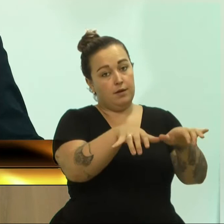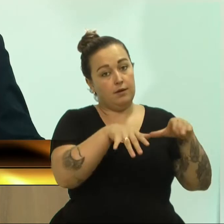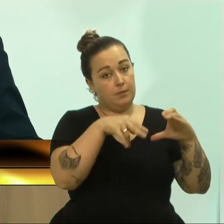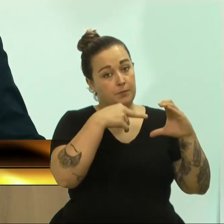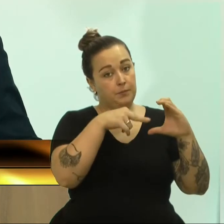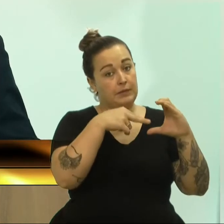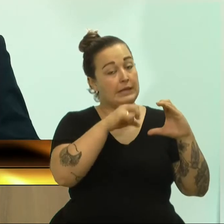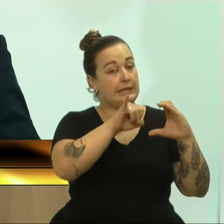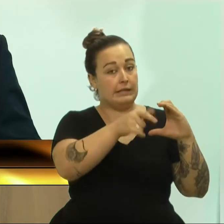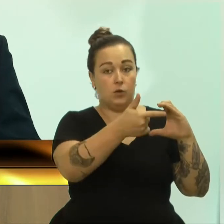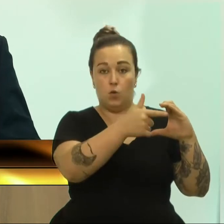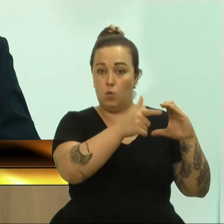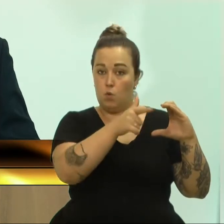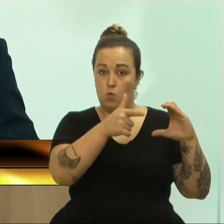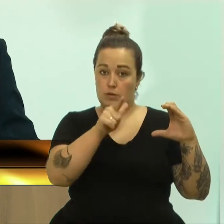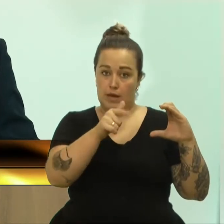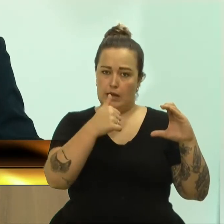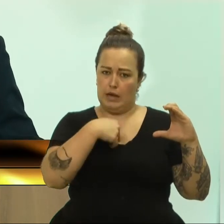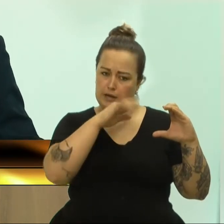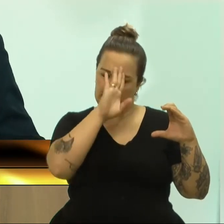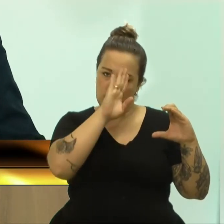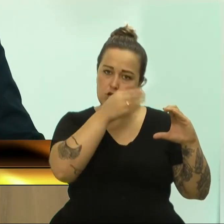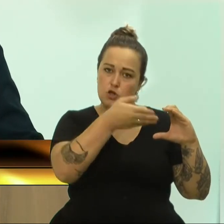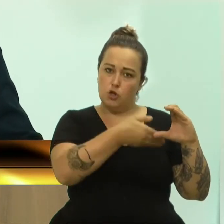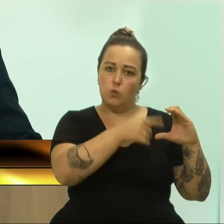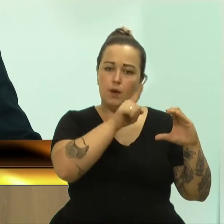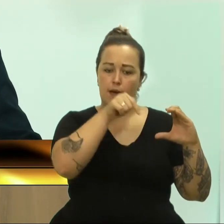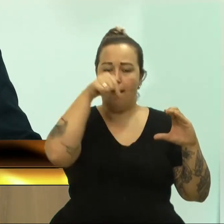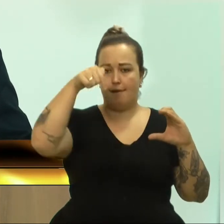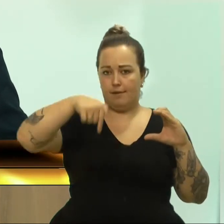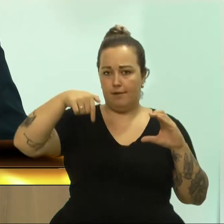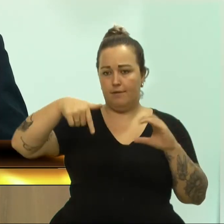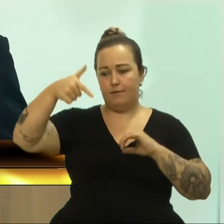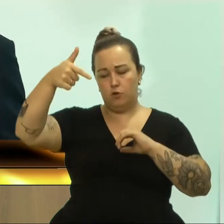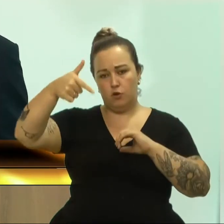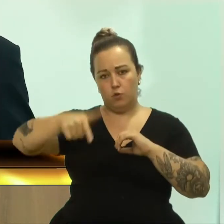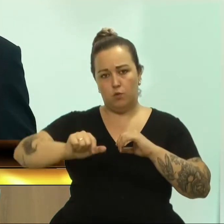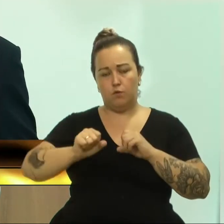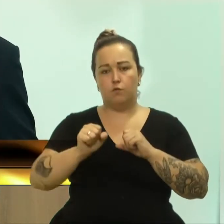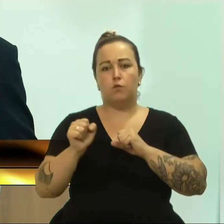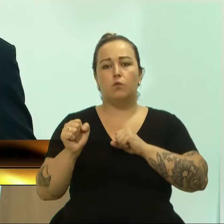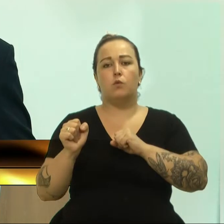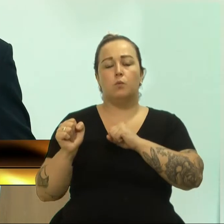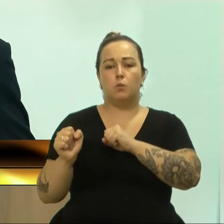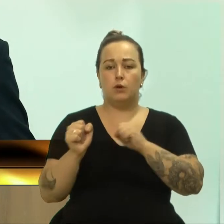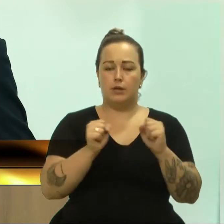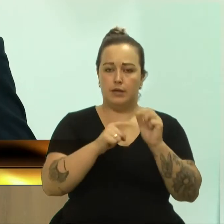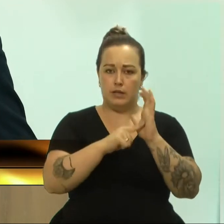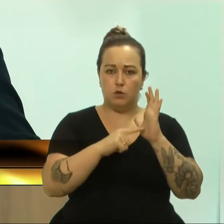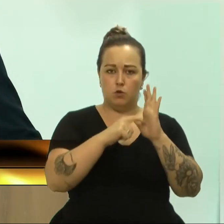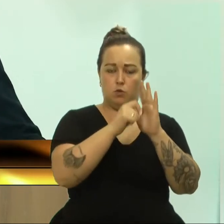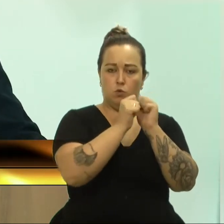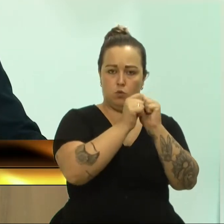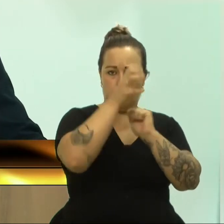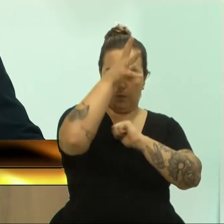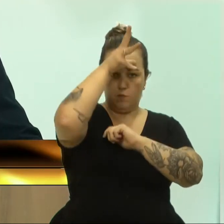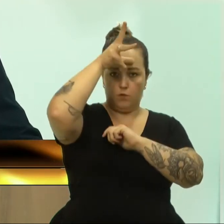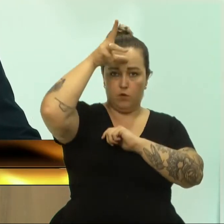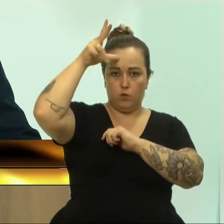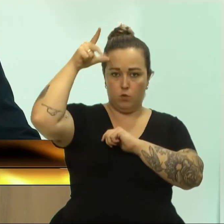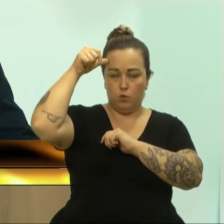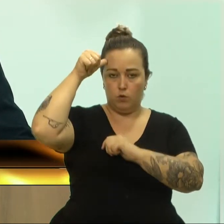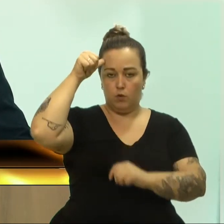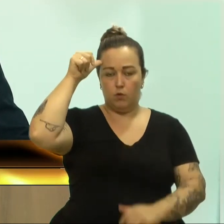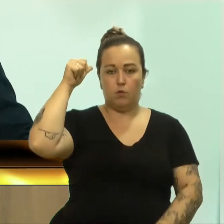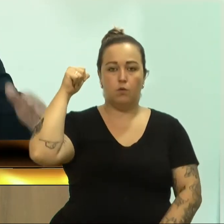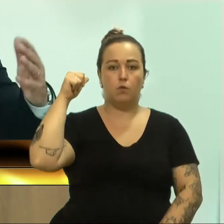se não for possível, acreditamos que aqui de novo o Poder Executivo já com a prefeitura interina do prefeito